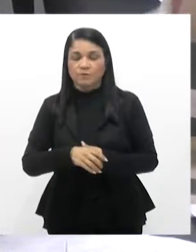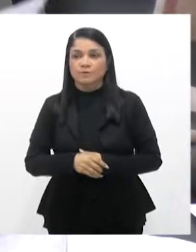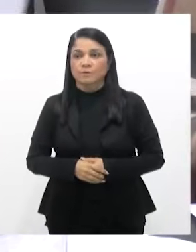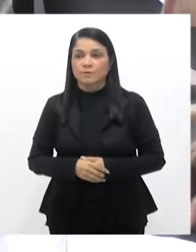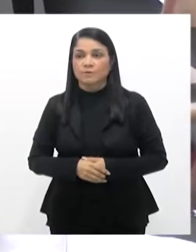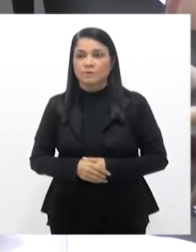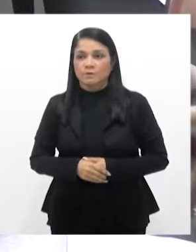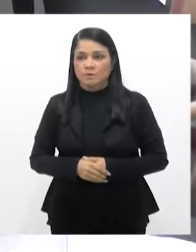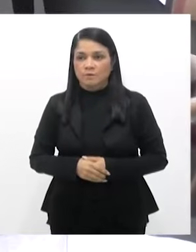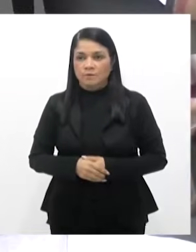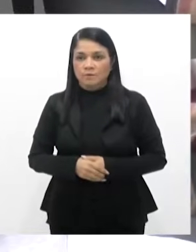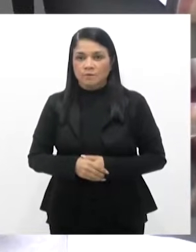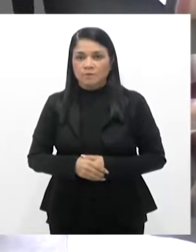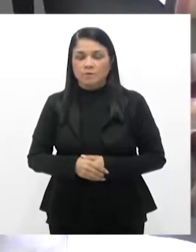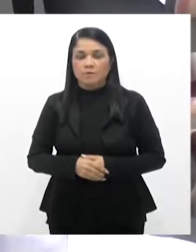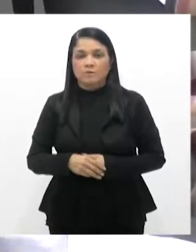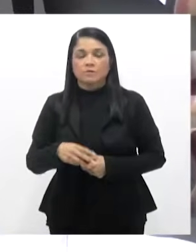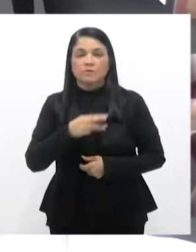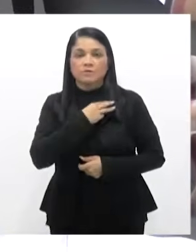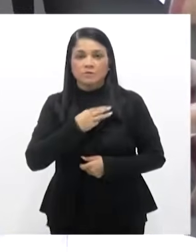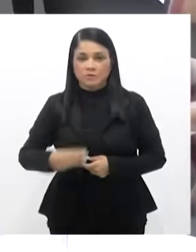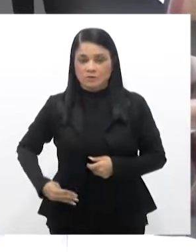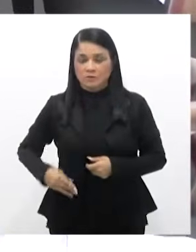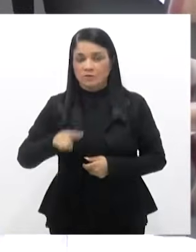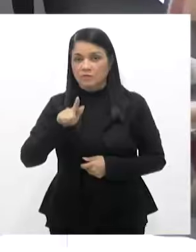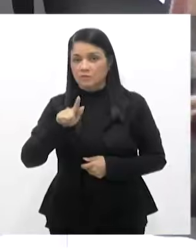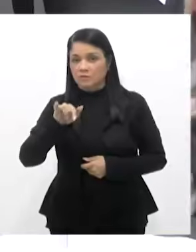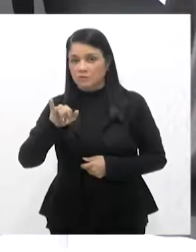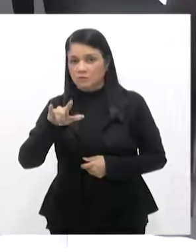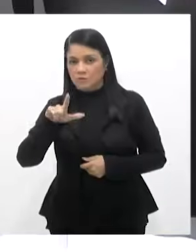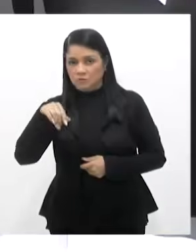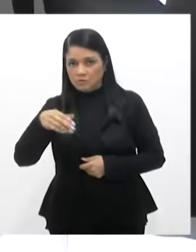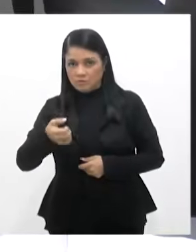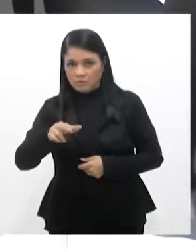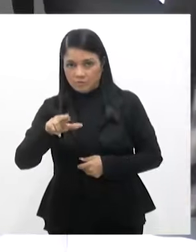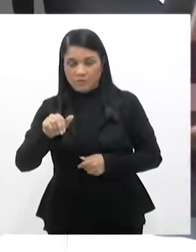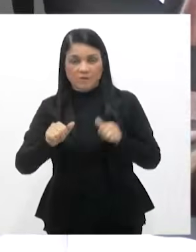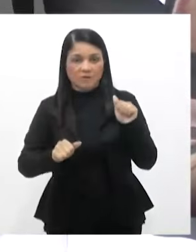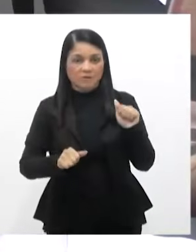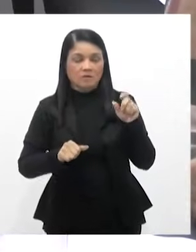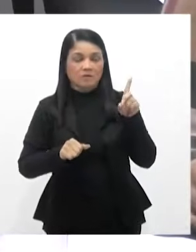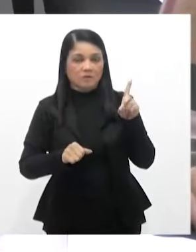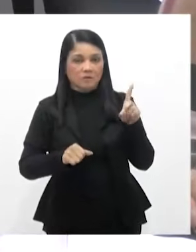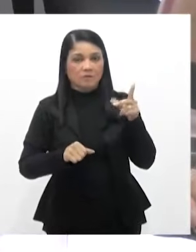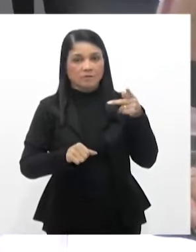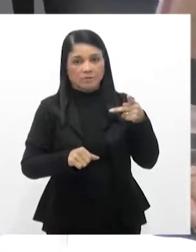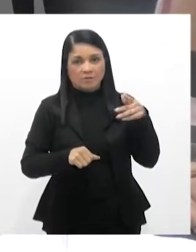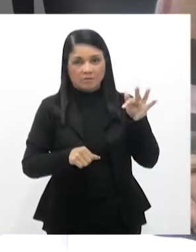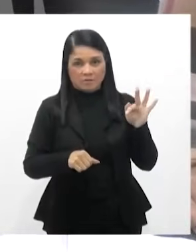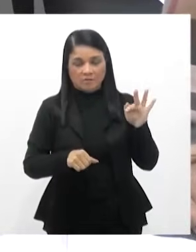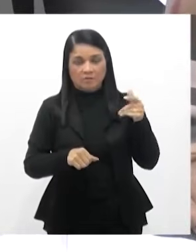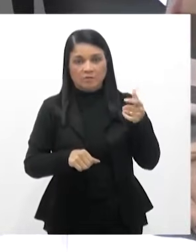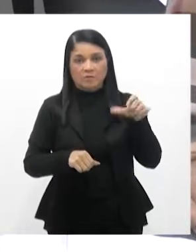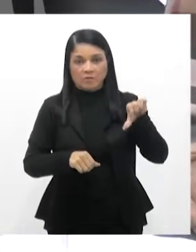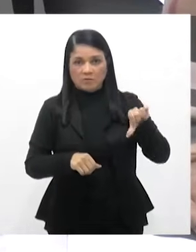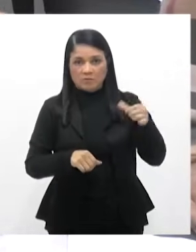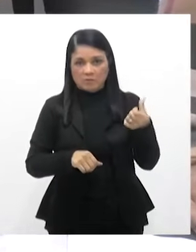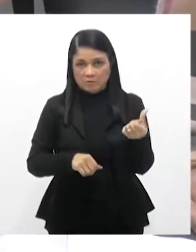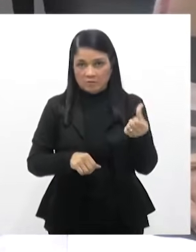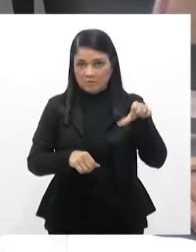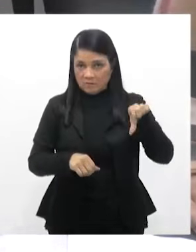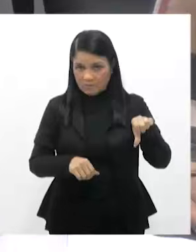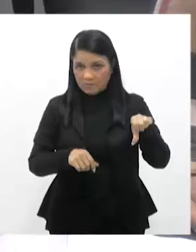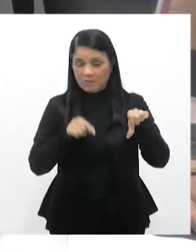E o ministro Gilmar Mendes, na DPF 969, com